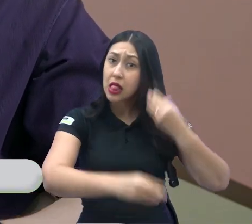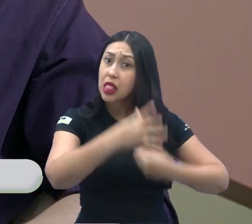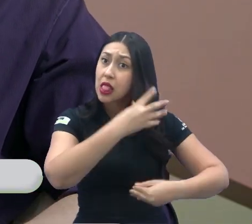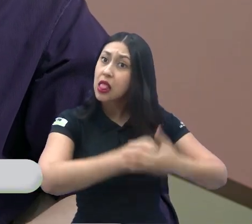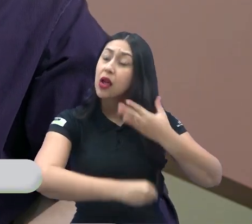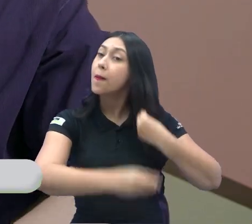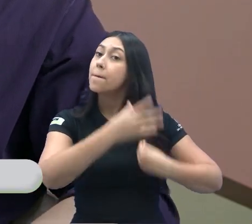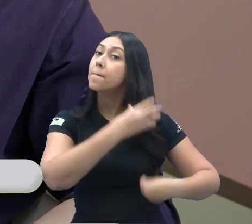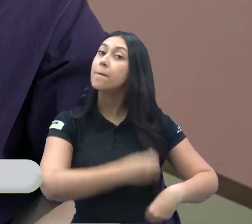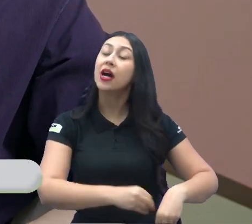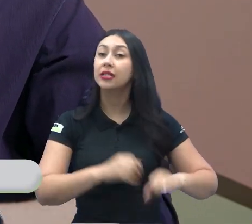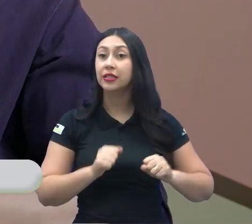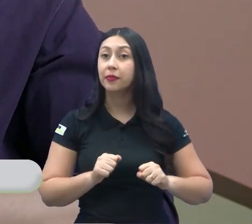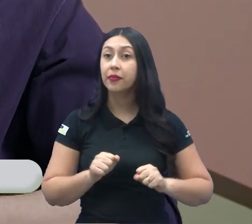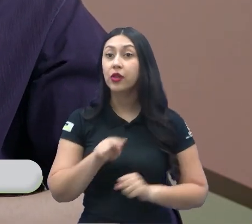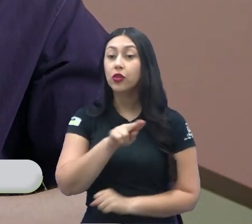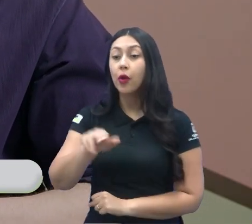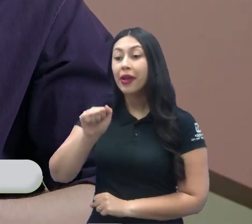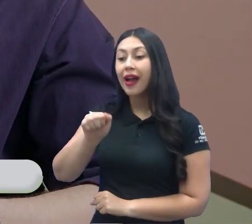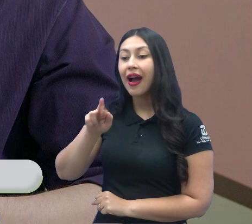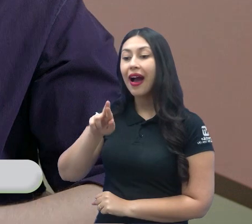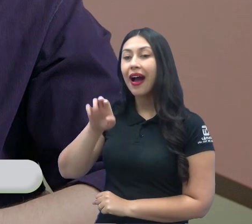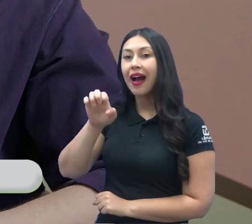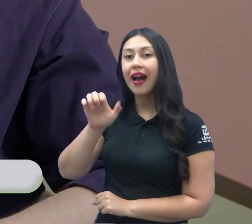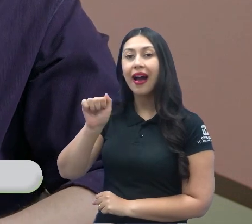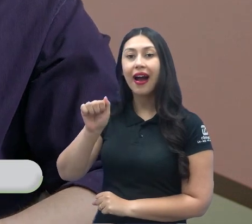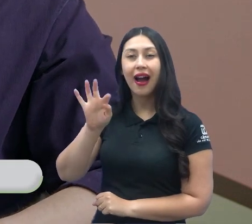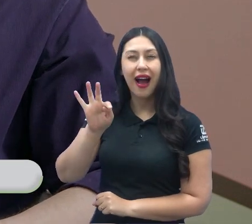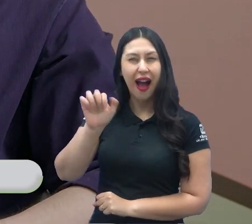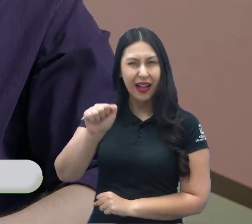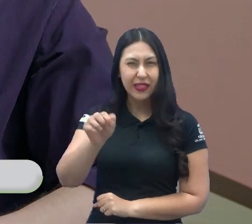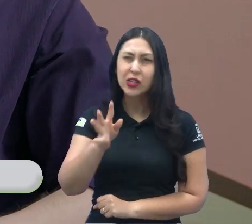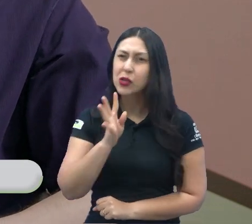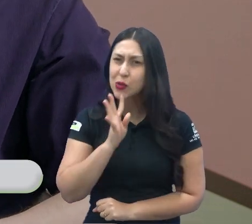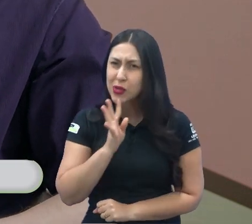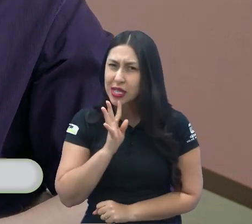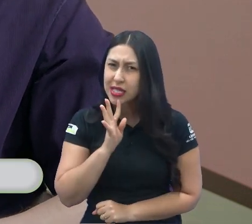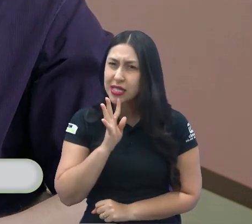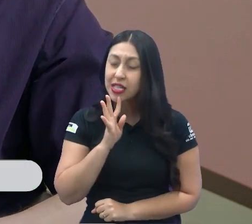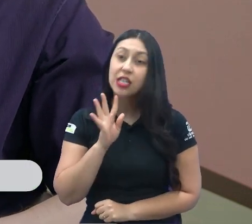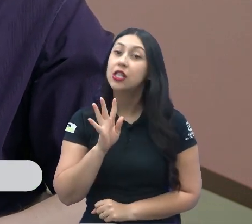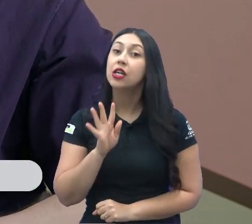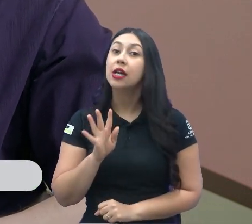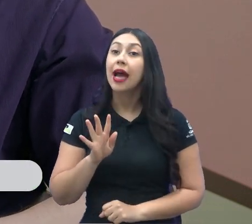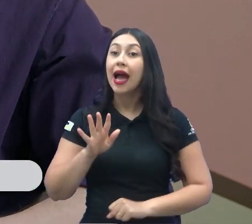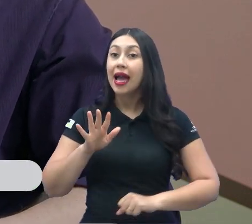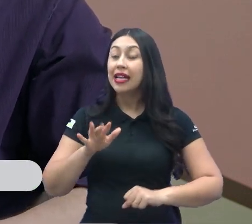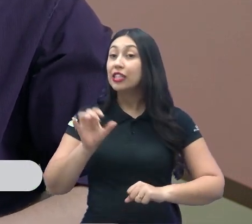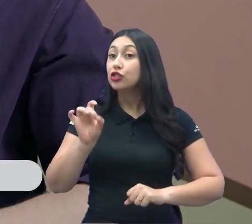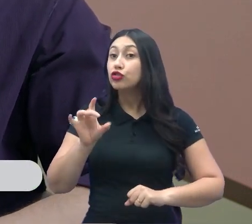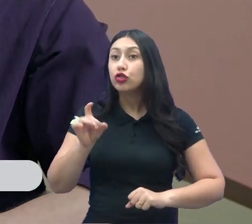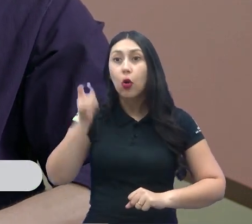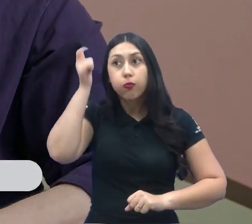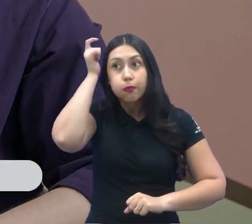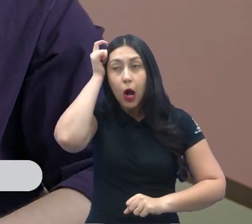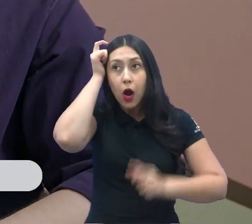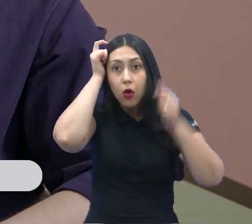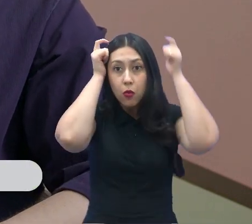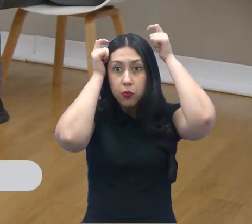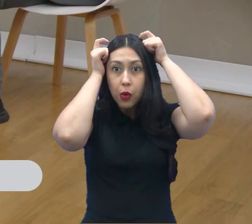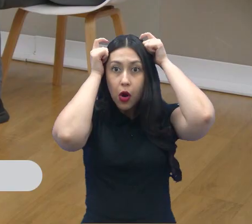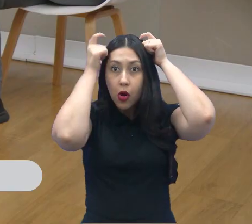por exemplo, a alopecia areata. Não sei se você já ouviu falar. É uma alopécia que costuma fazer placas circulares no couro cabeludo.